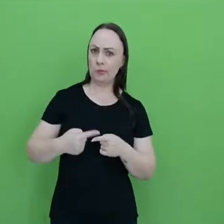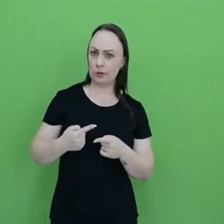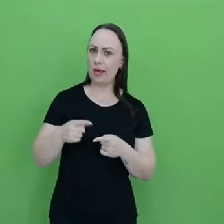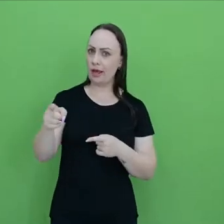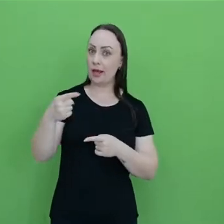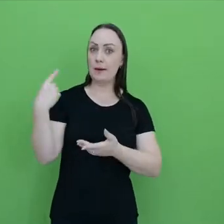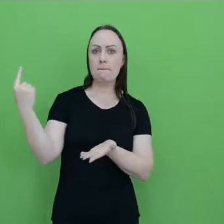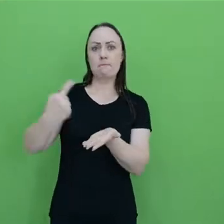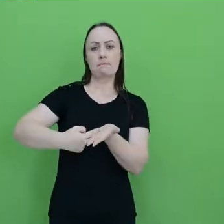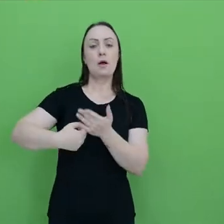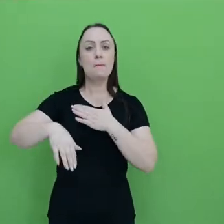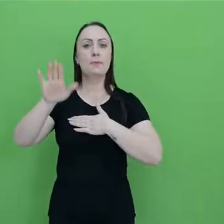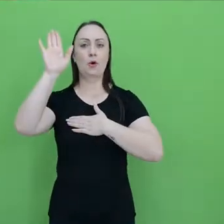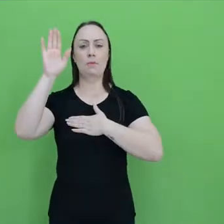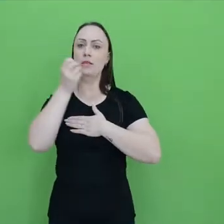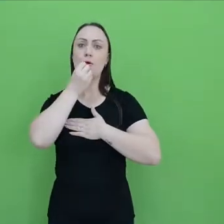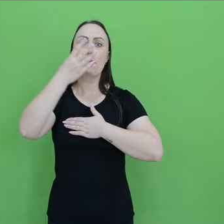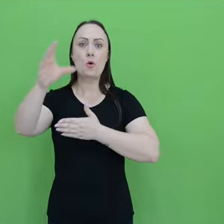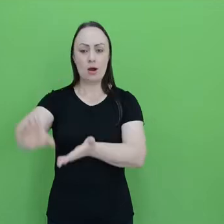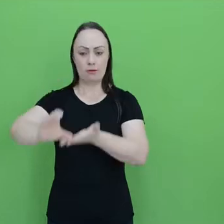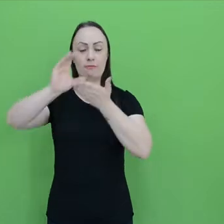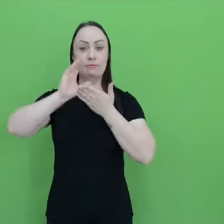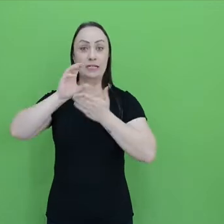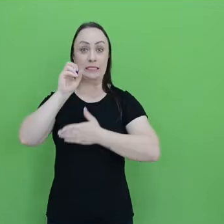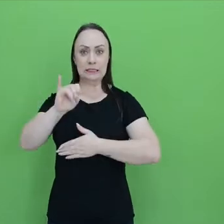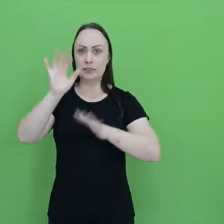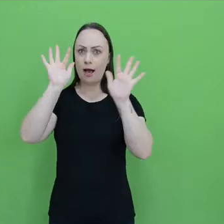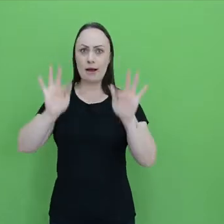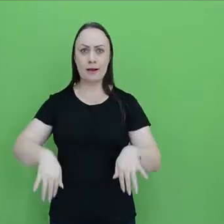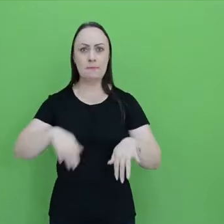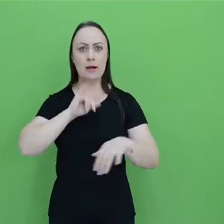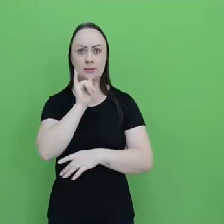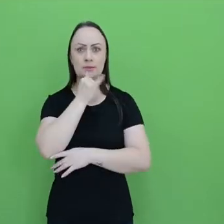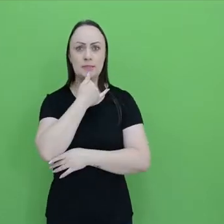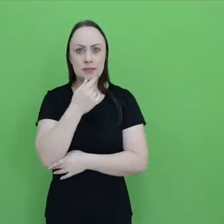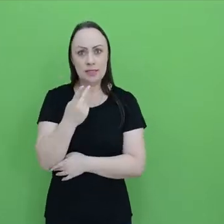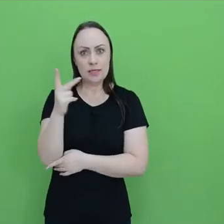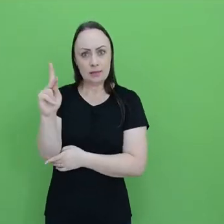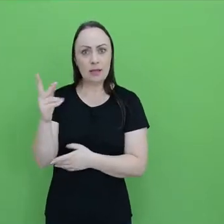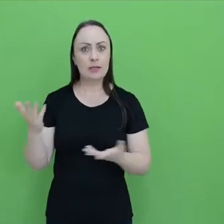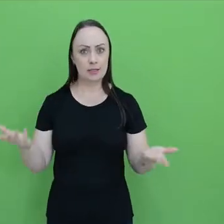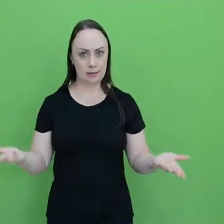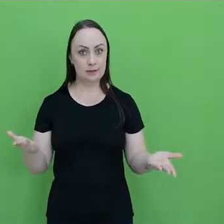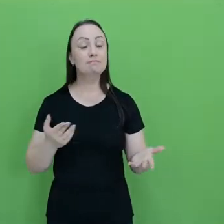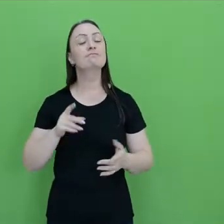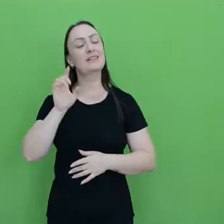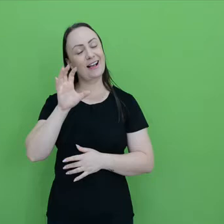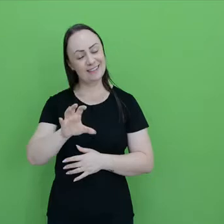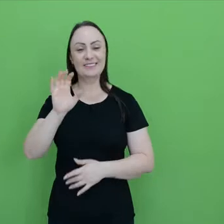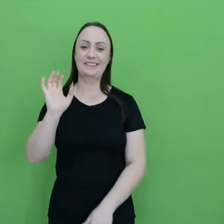ele tinha lhe prometido uma boa recompensa caso ela acabasse com sua tristeza. E